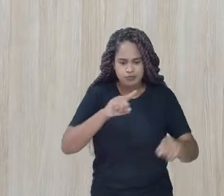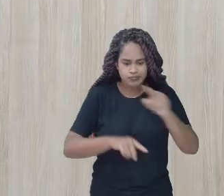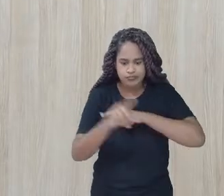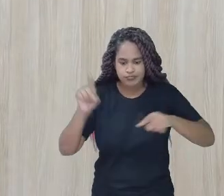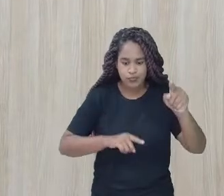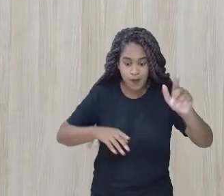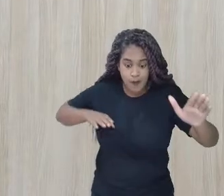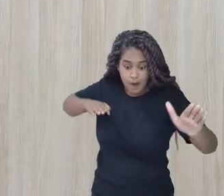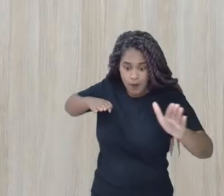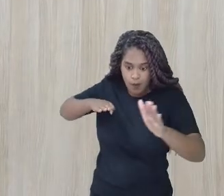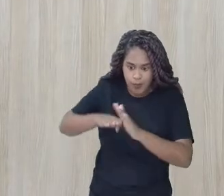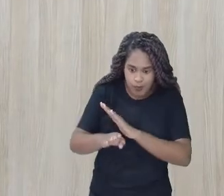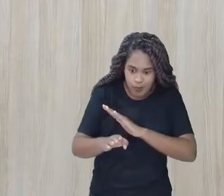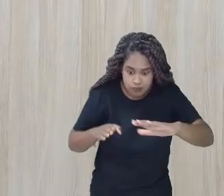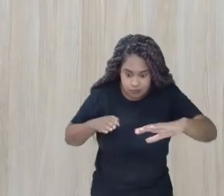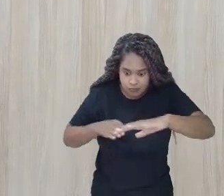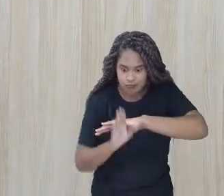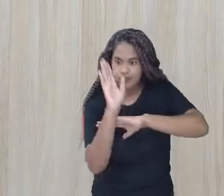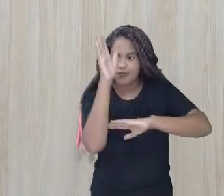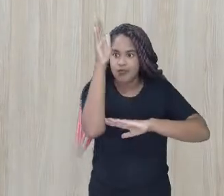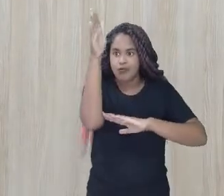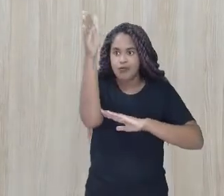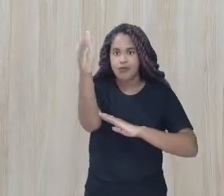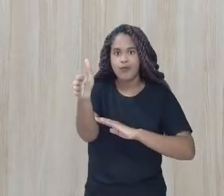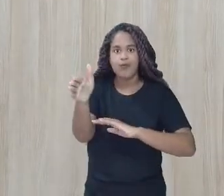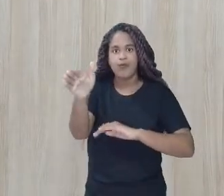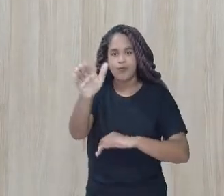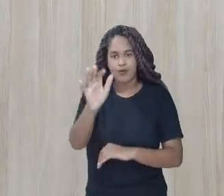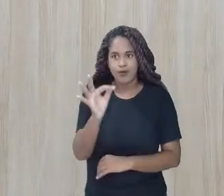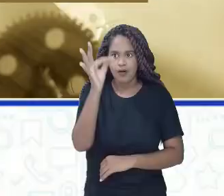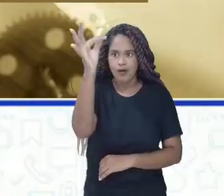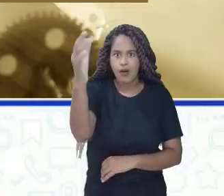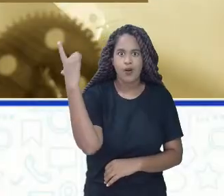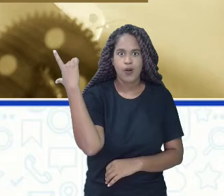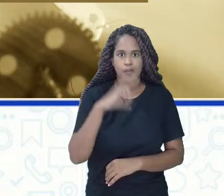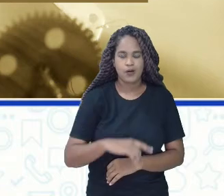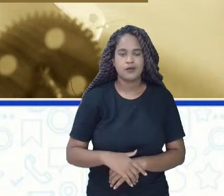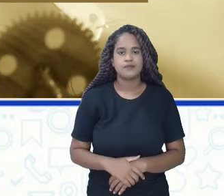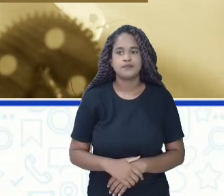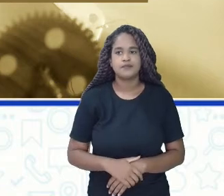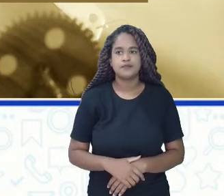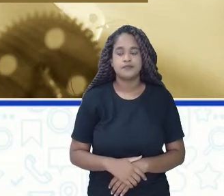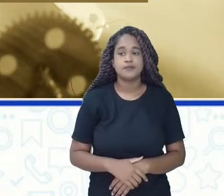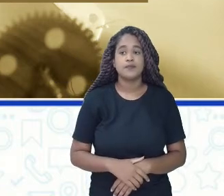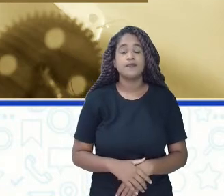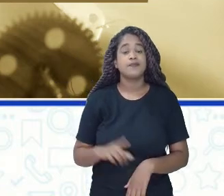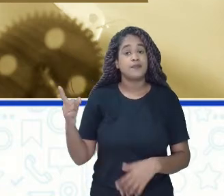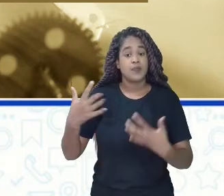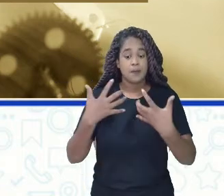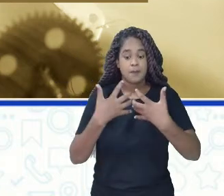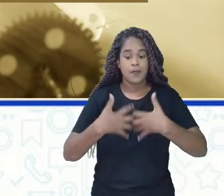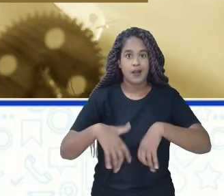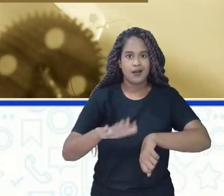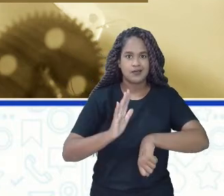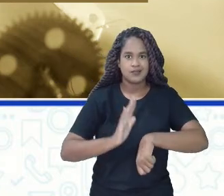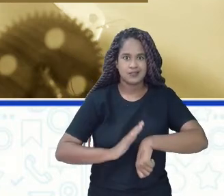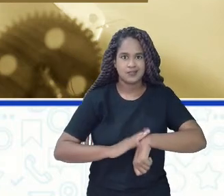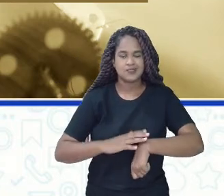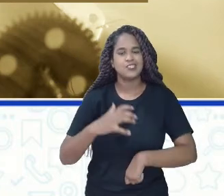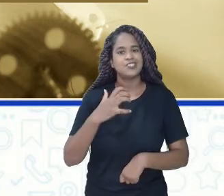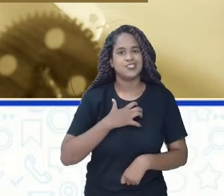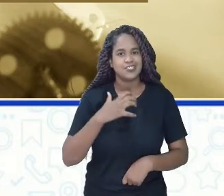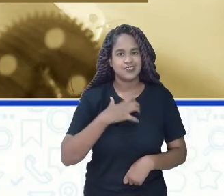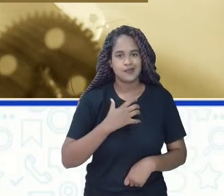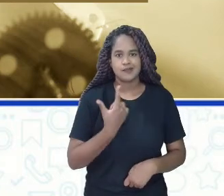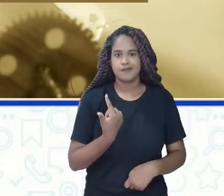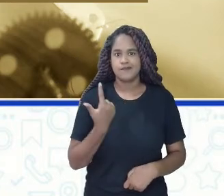essa viagem no espaço. A máquina do tempo, que é uma outra forma de viajar no